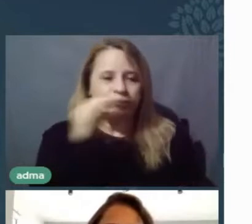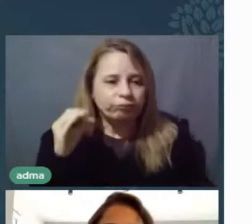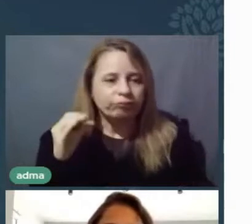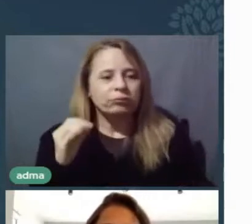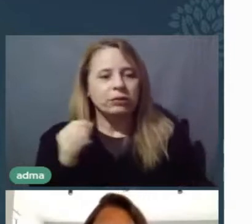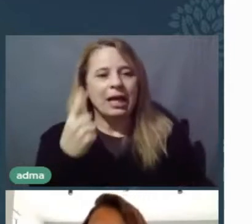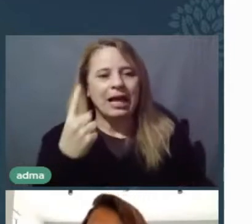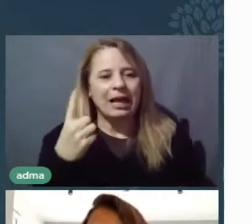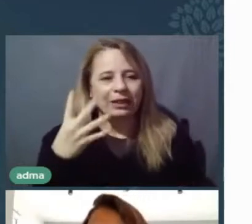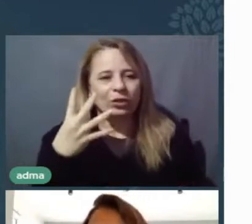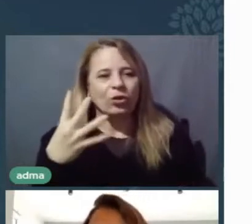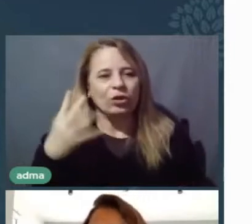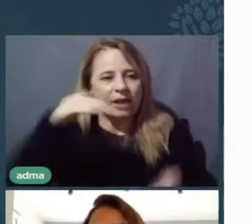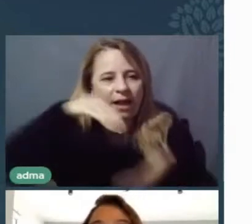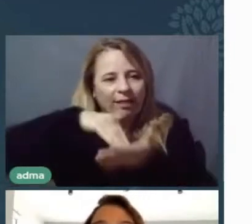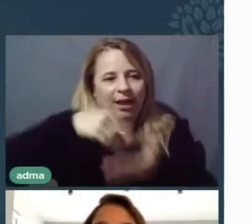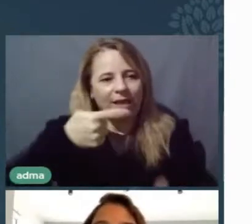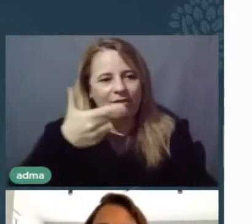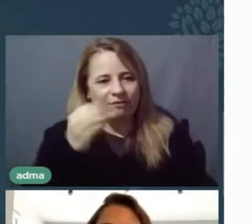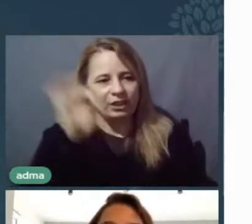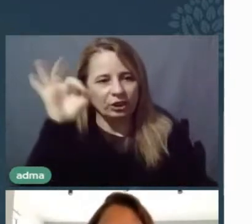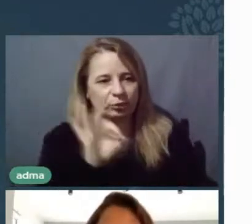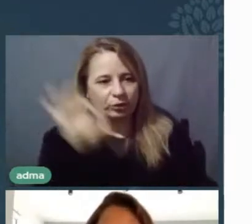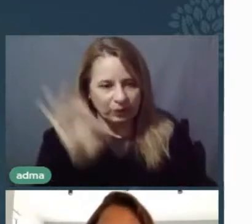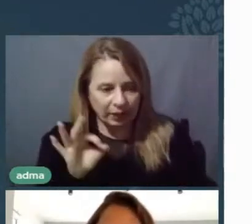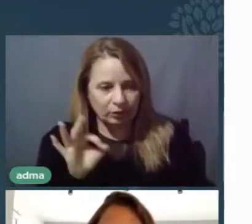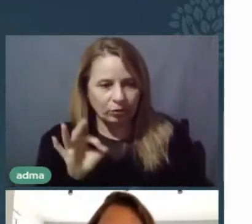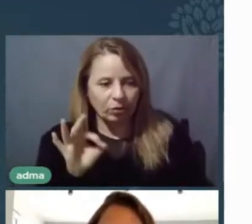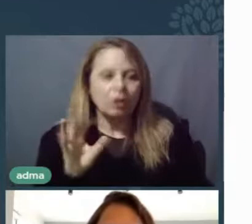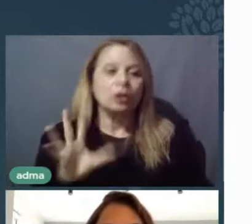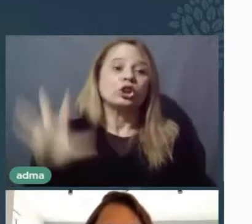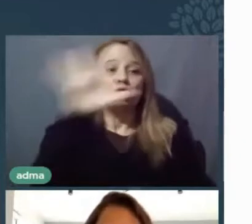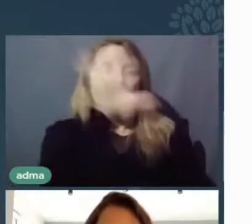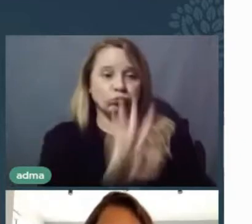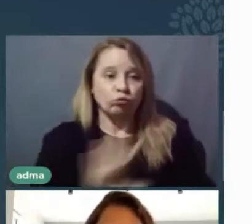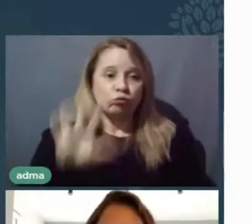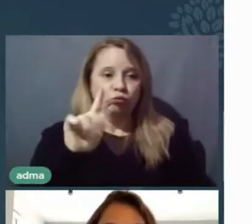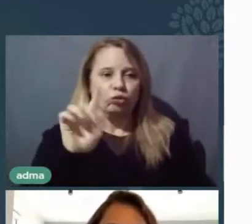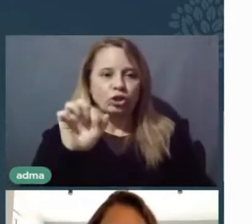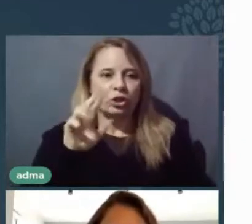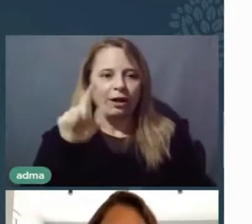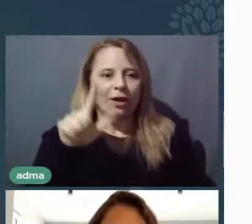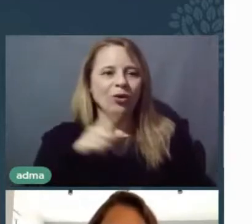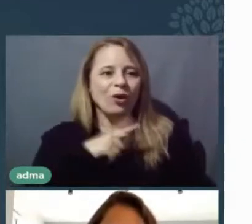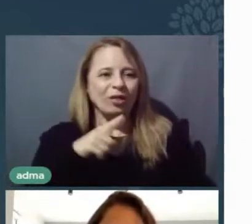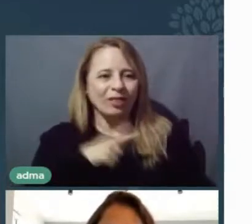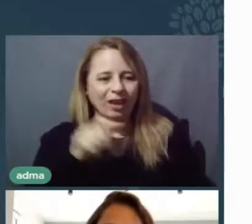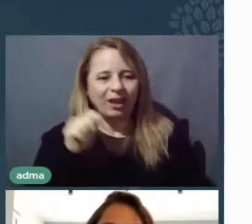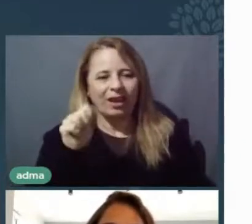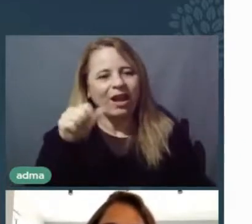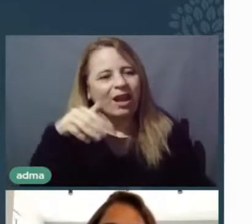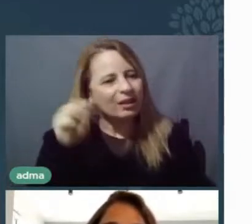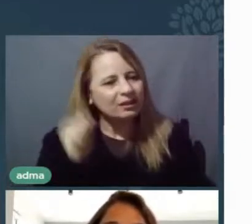de 14 a 20% da população, de maneira geral, melhor dizendo, tem asma. O que isso